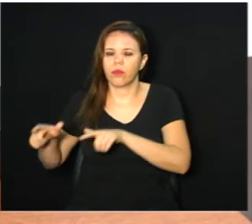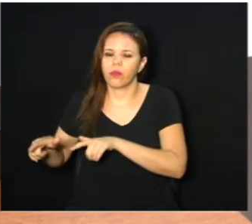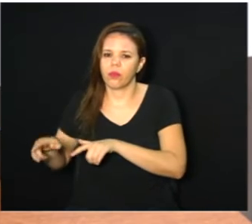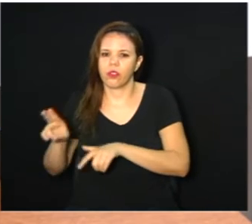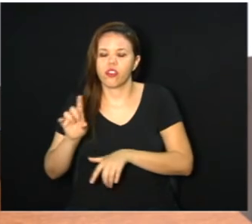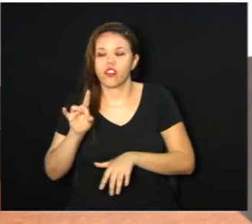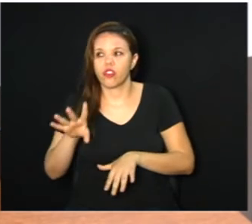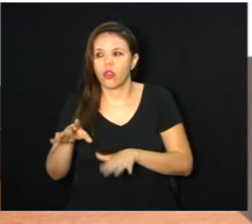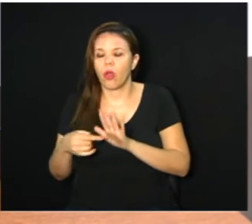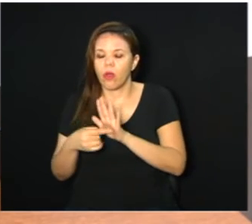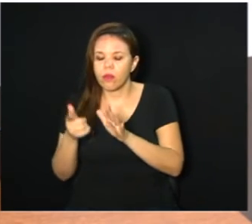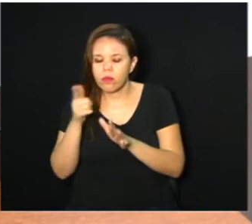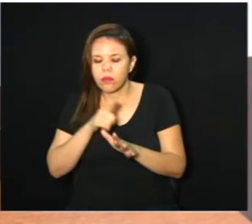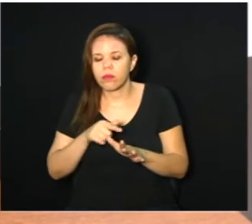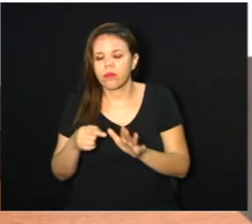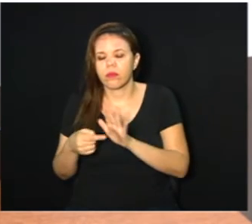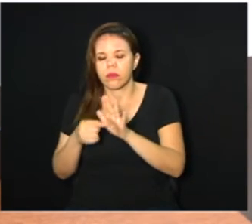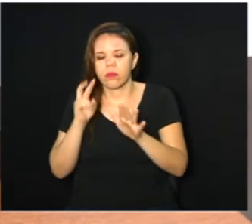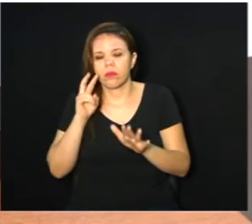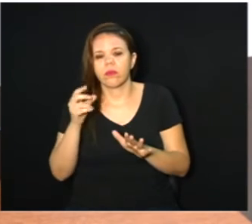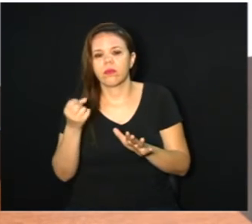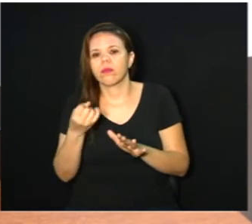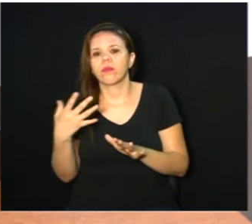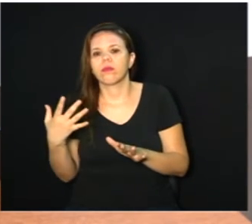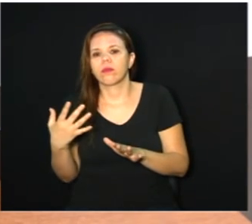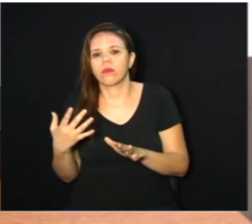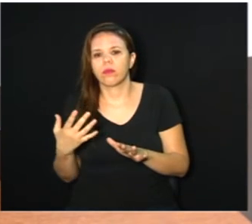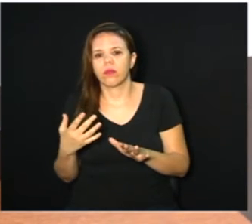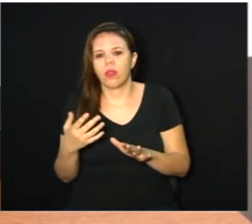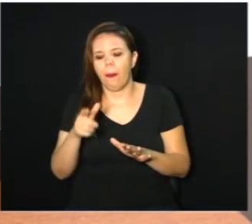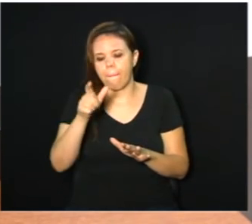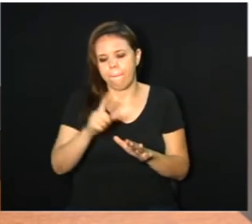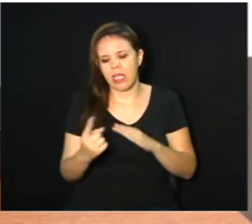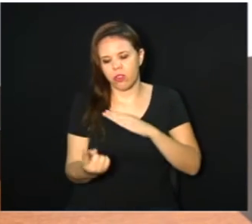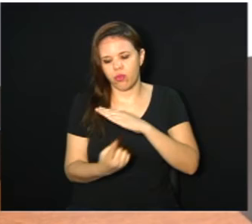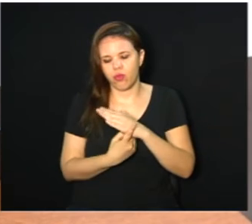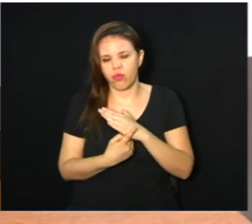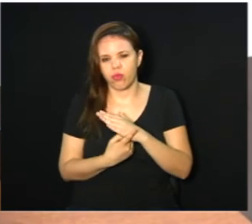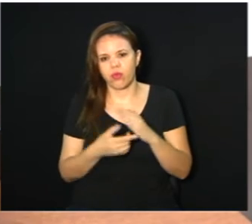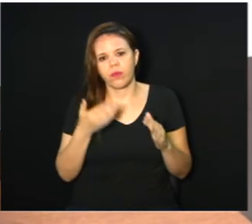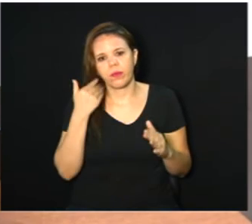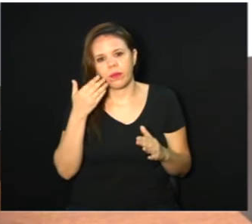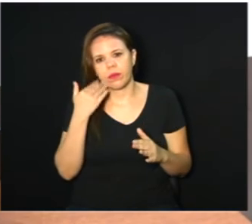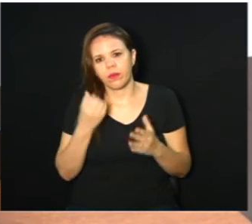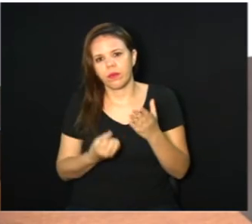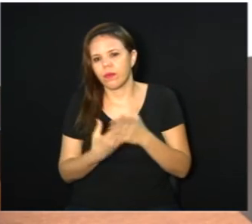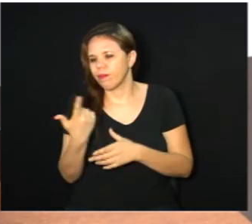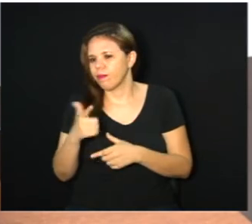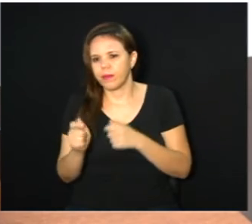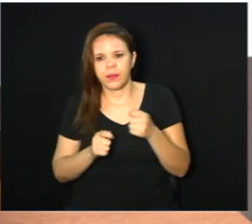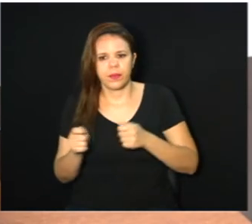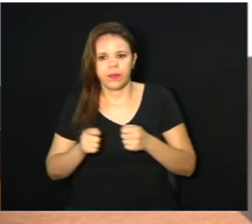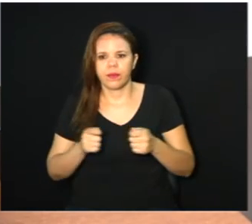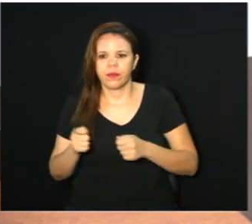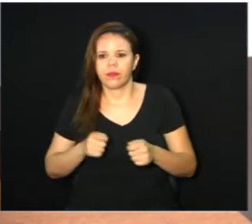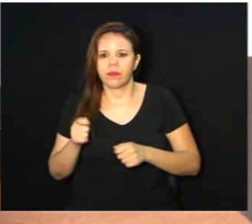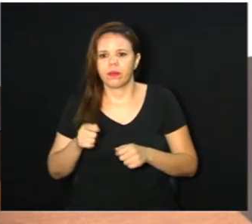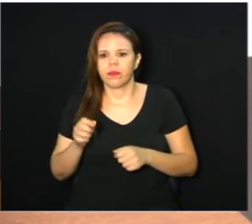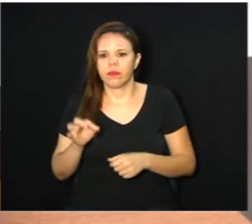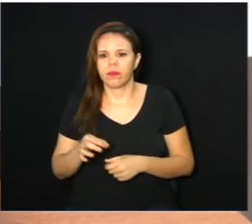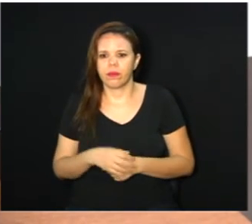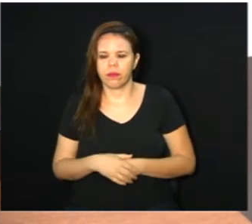é injetado. Aquilo que o consumidor com o painel solar gera e consome instantaneamente, ele não tem esse controle, que é justamente o